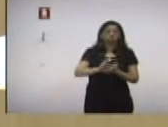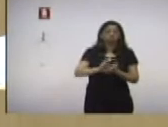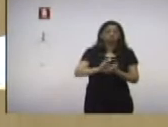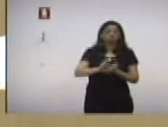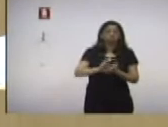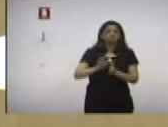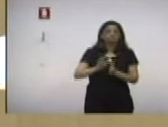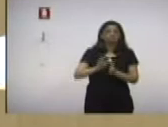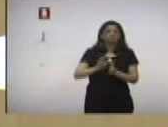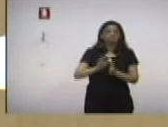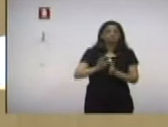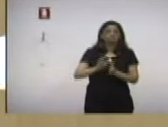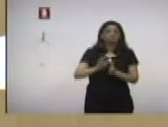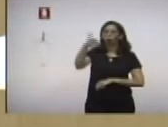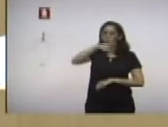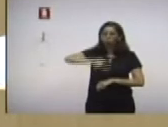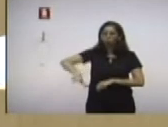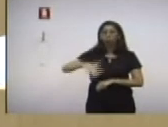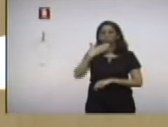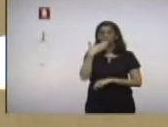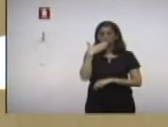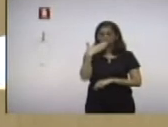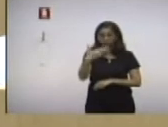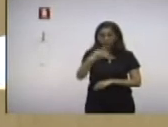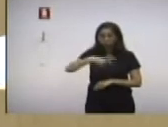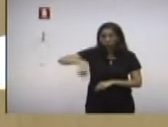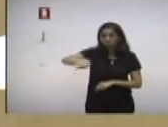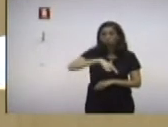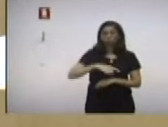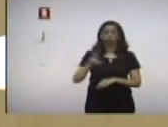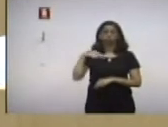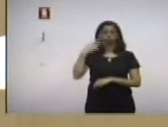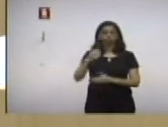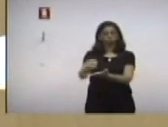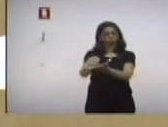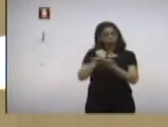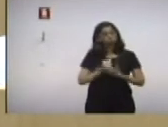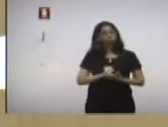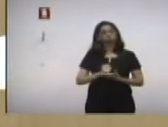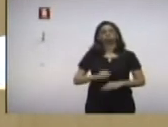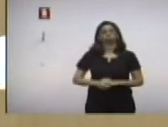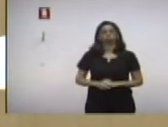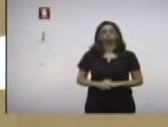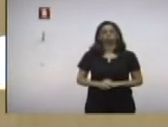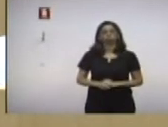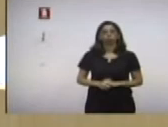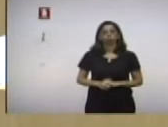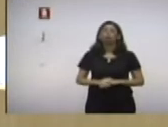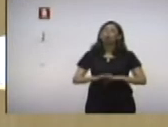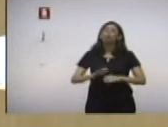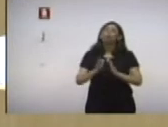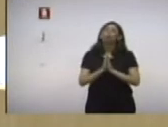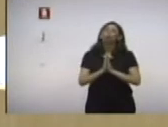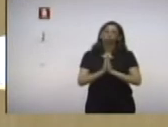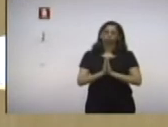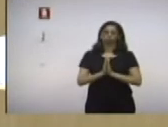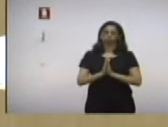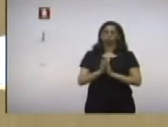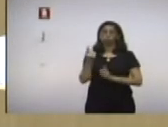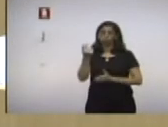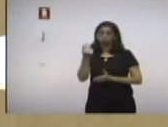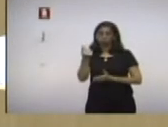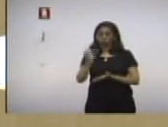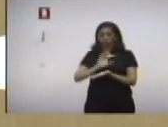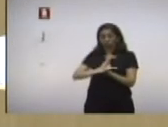eu vou tornar a falar e pedir a colaboração dos vereadores para que não tire um dinheiro que pode ser